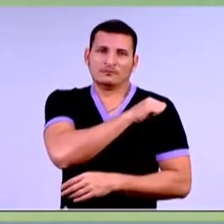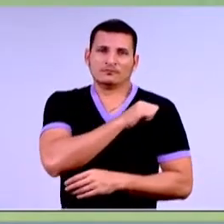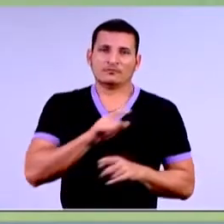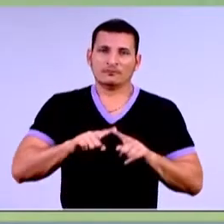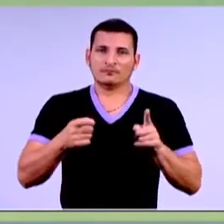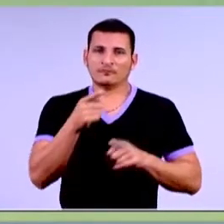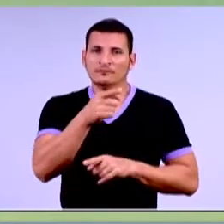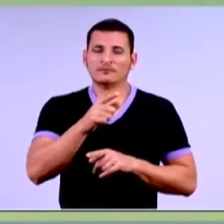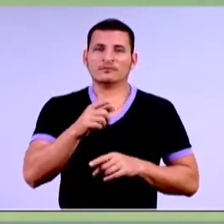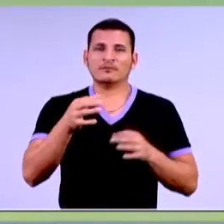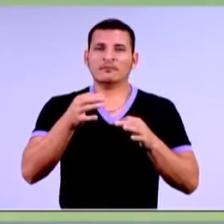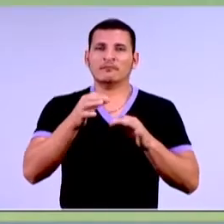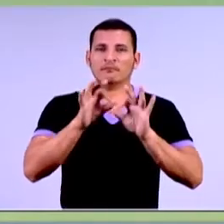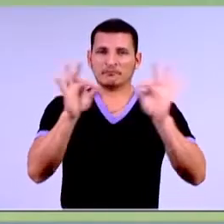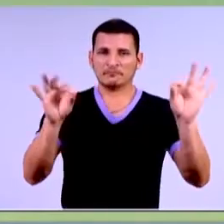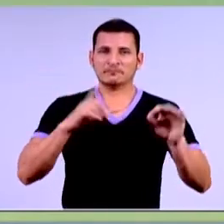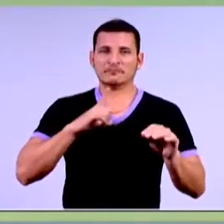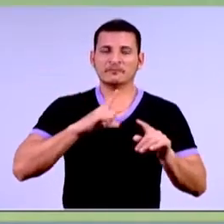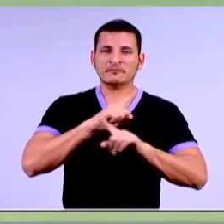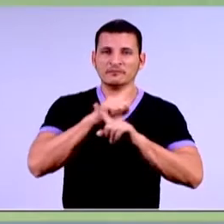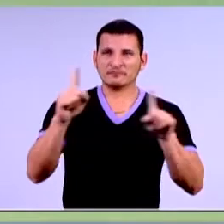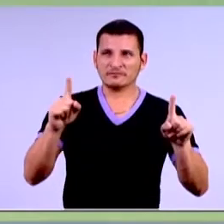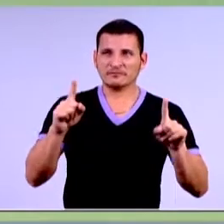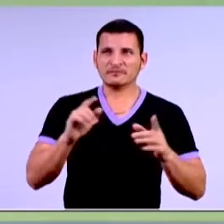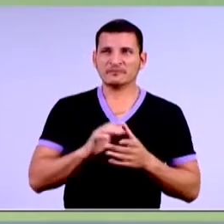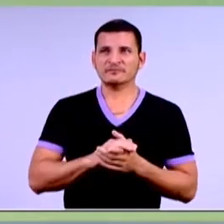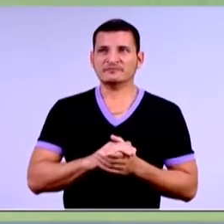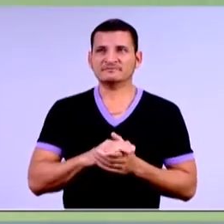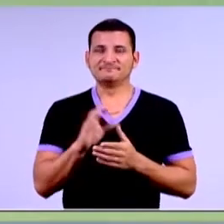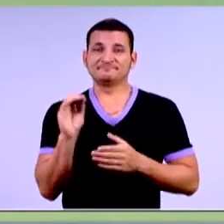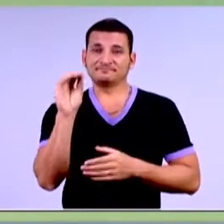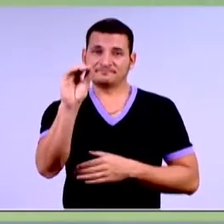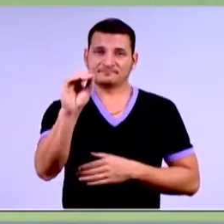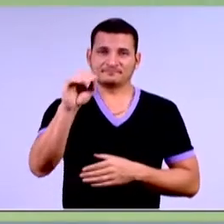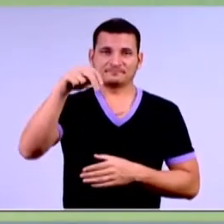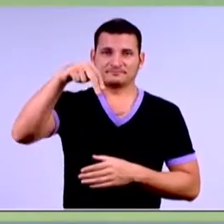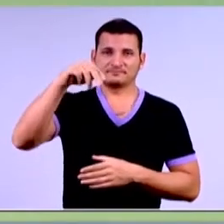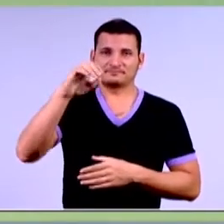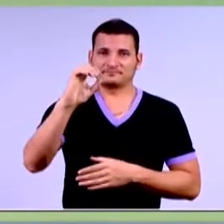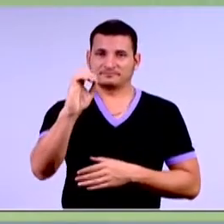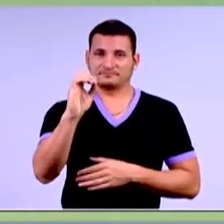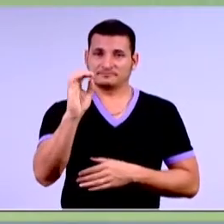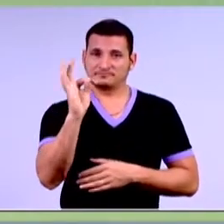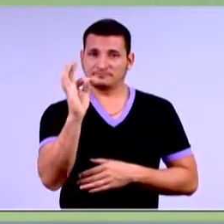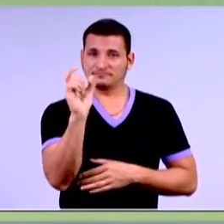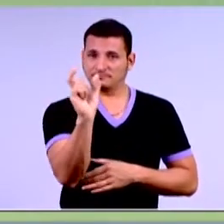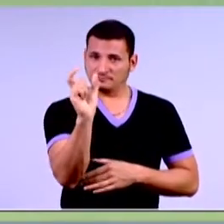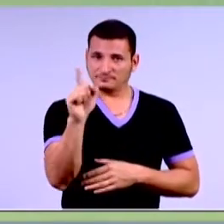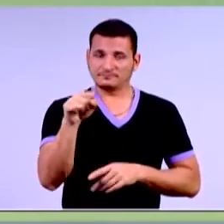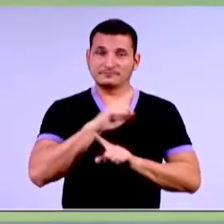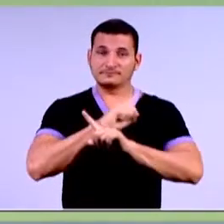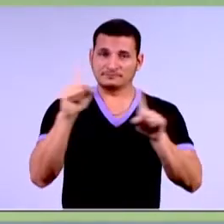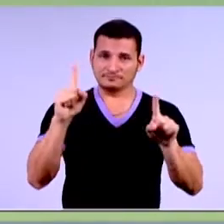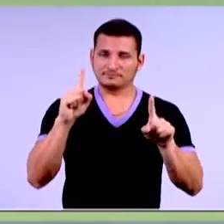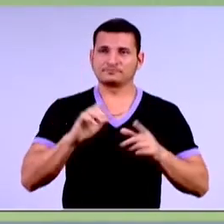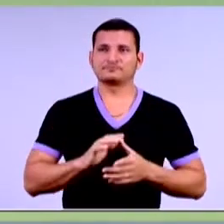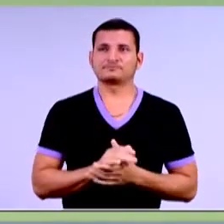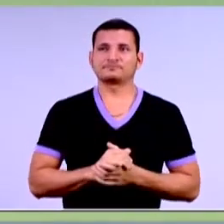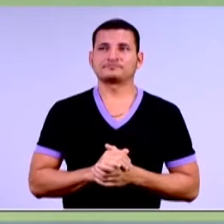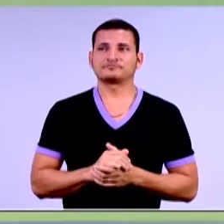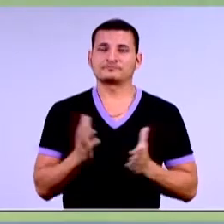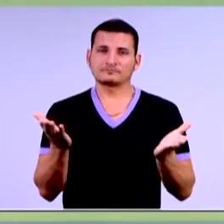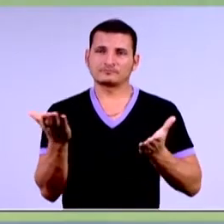negativa e norte reparem que eu só acrescentei o norte e depois do verbo to be e agora perguntar como eu